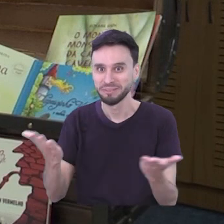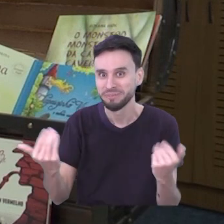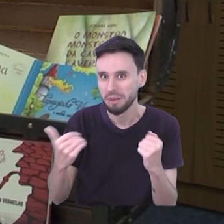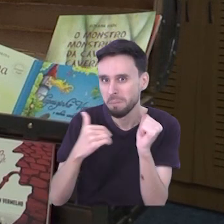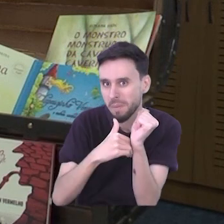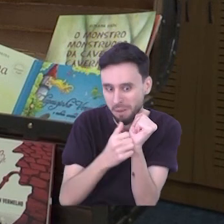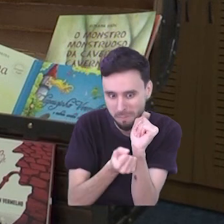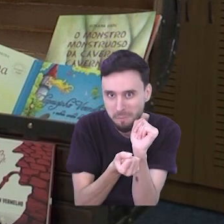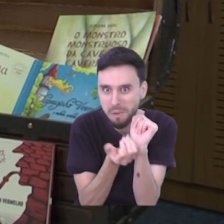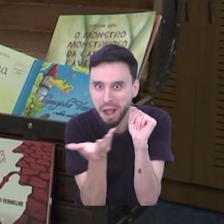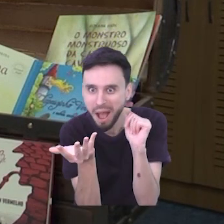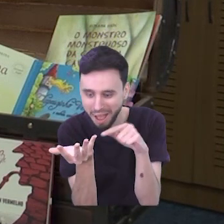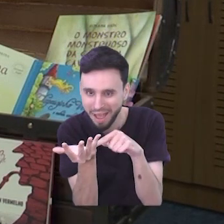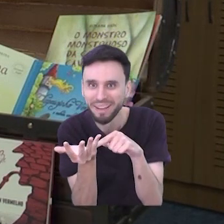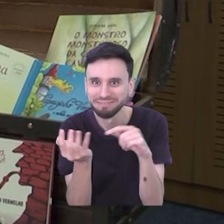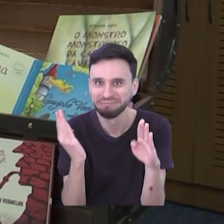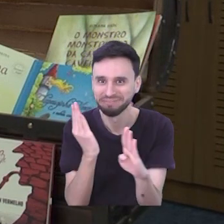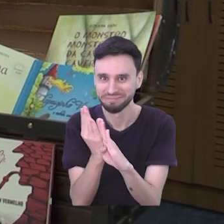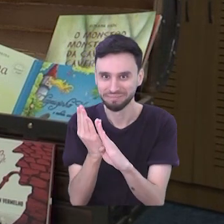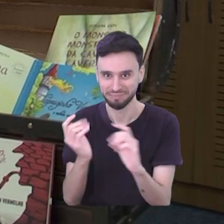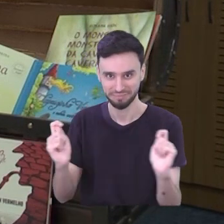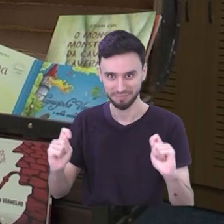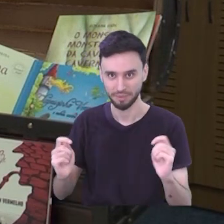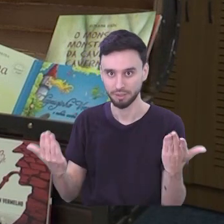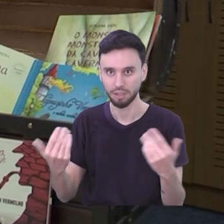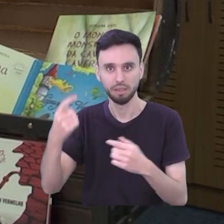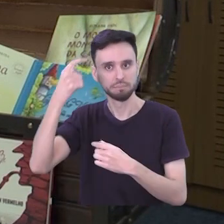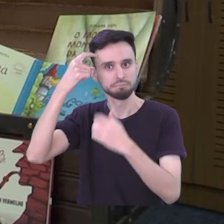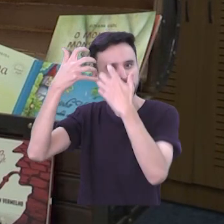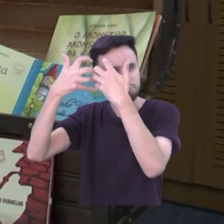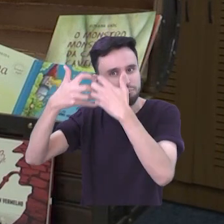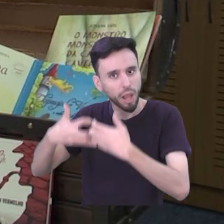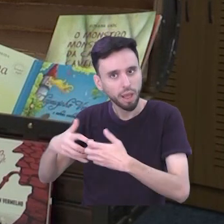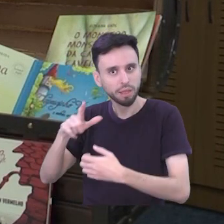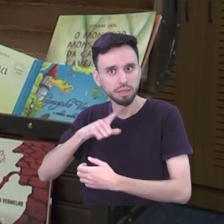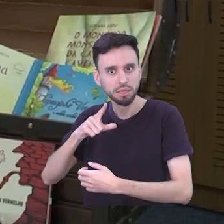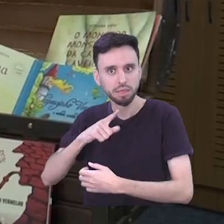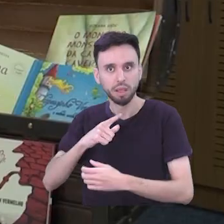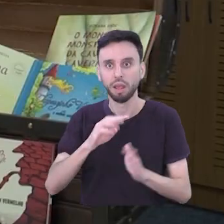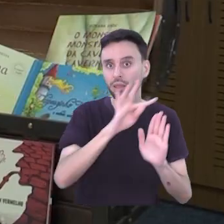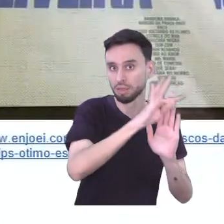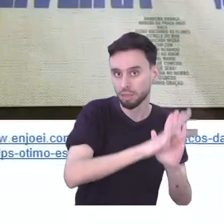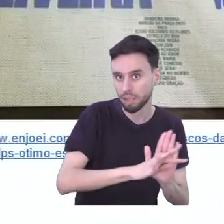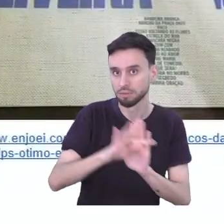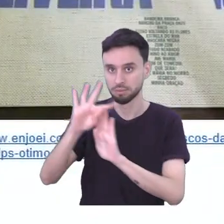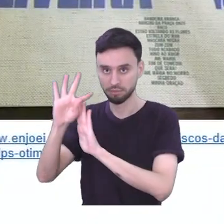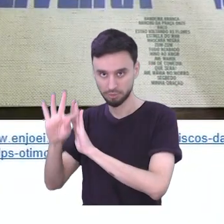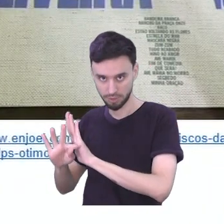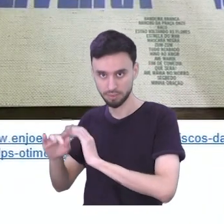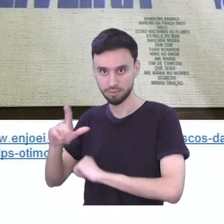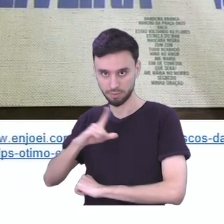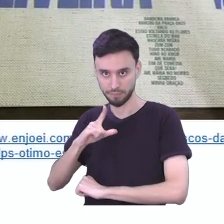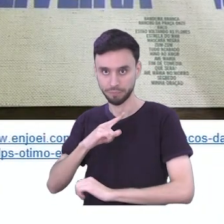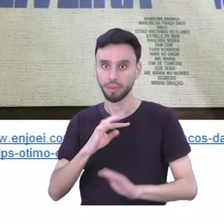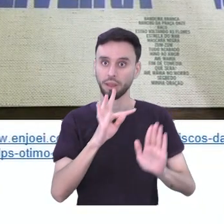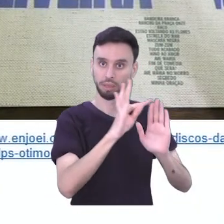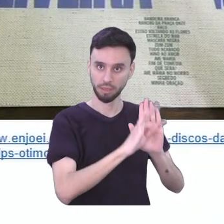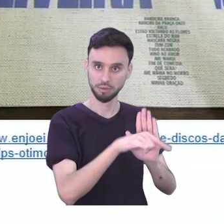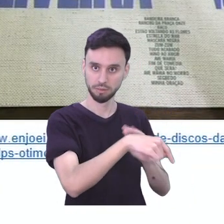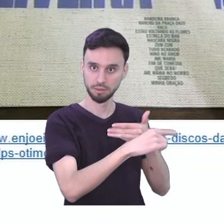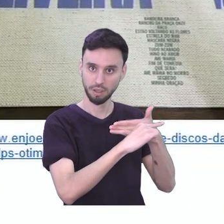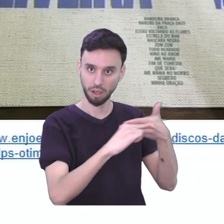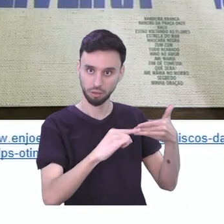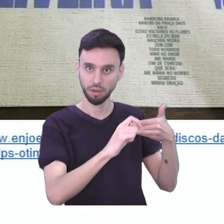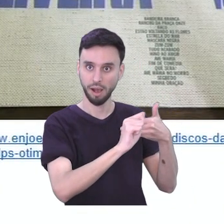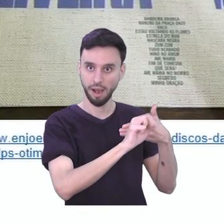essa história? Então, vamos lá. Gente, para refletir sobre a história, nós vamos pensar sobre dois textos. Então, tanto sobre o texto do